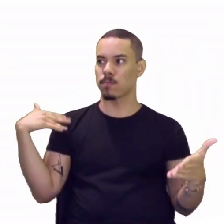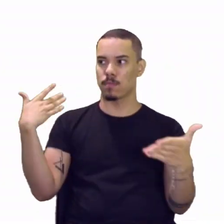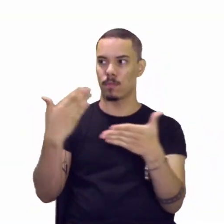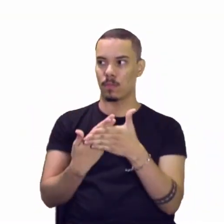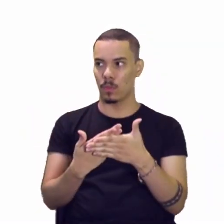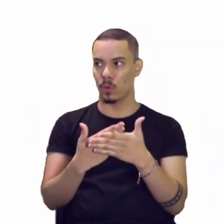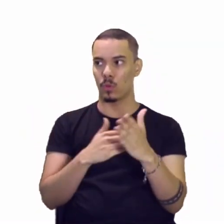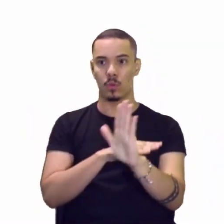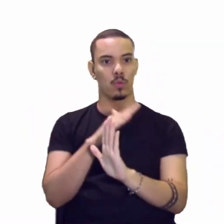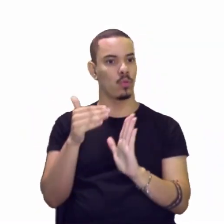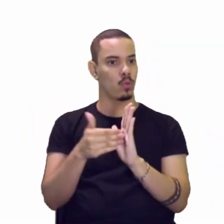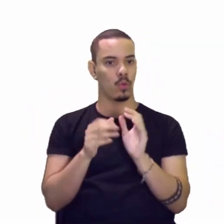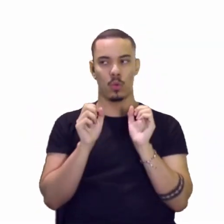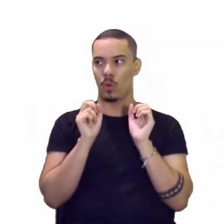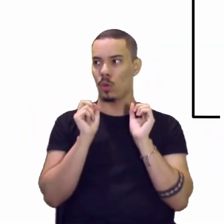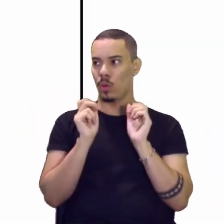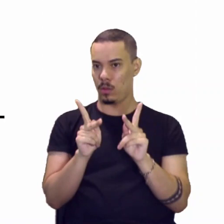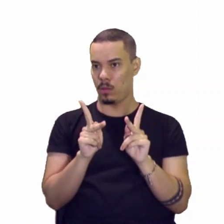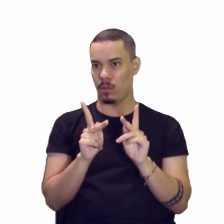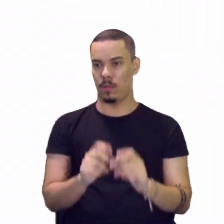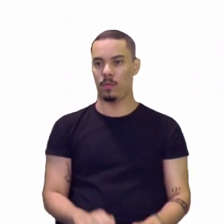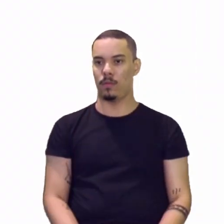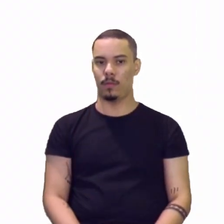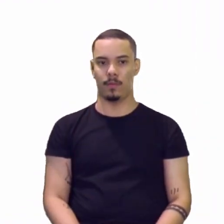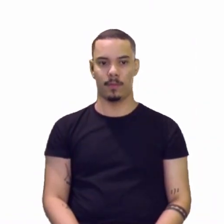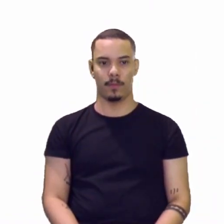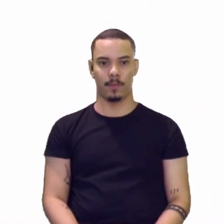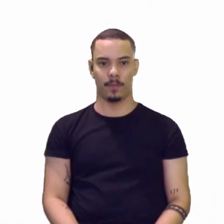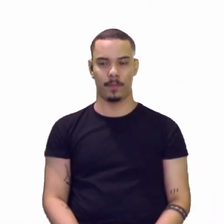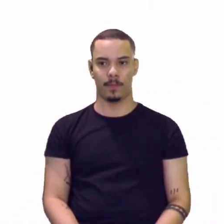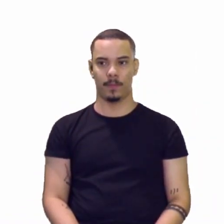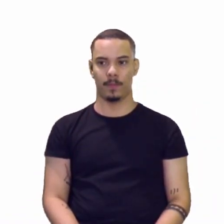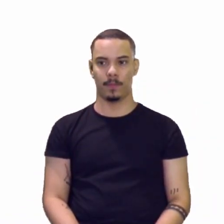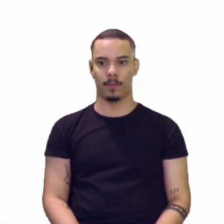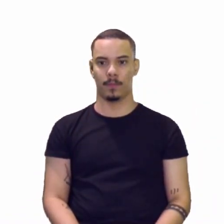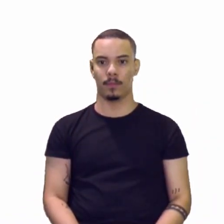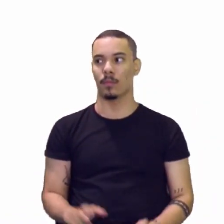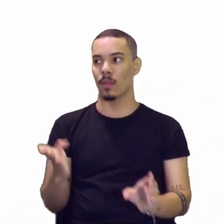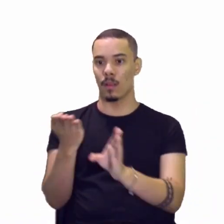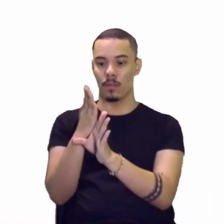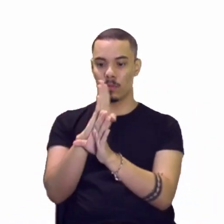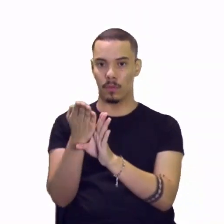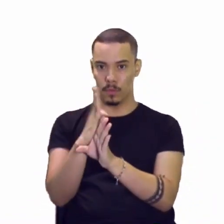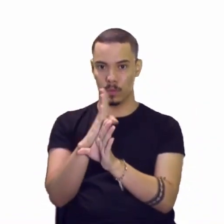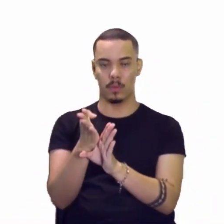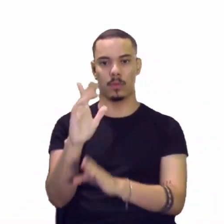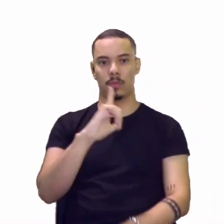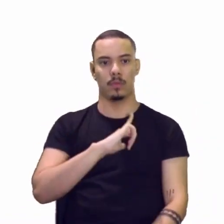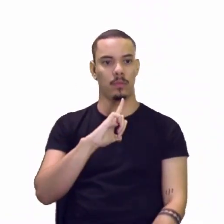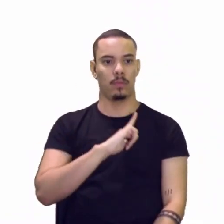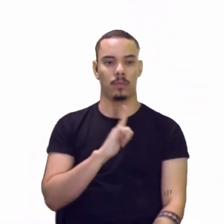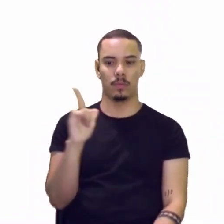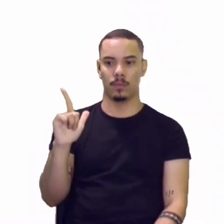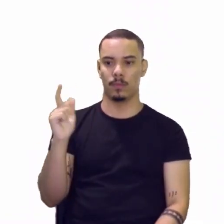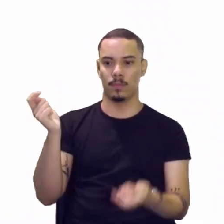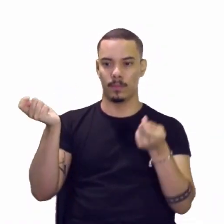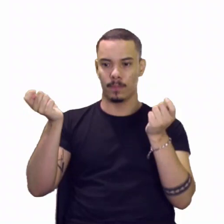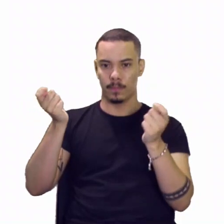Tá bem tudo tranquilo aí já, galera. Tudo tranquilo. As fronteiras políticas, elas podem